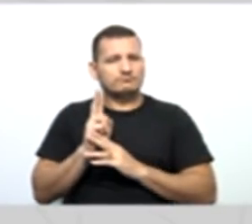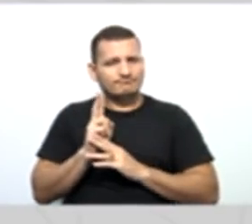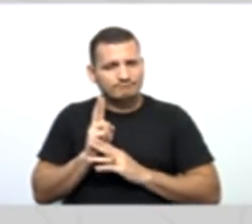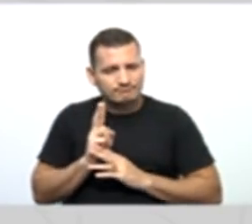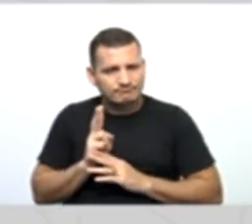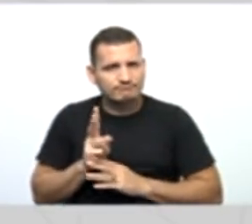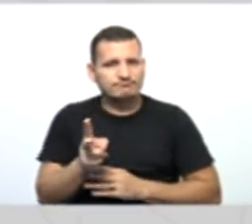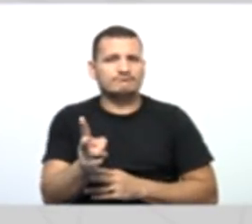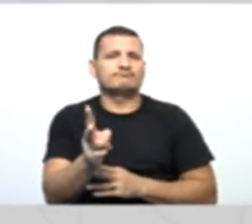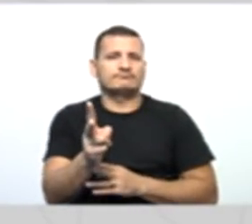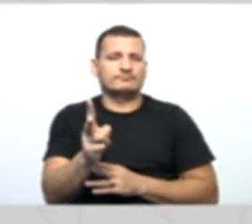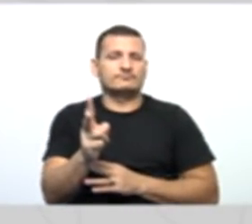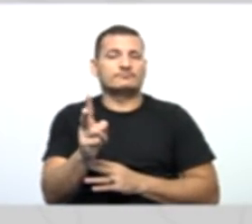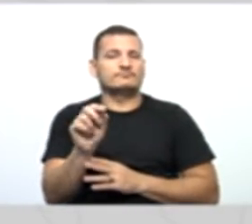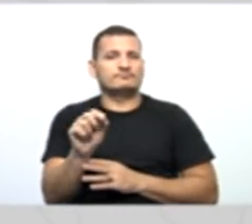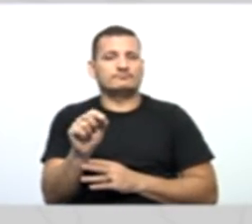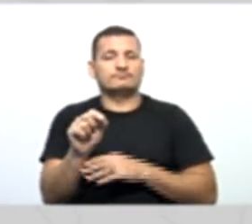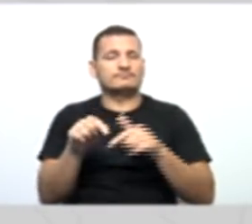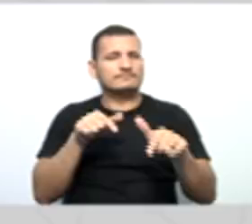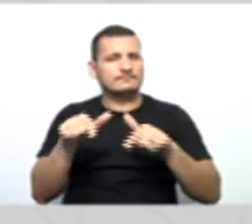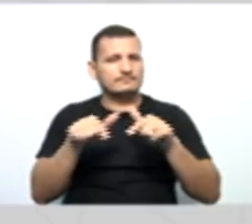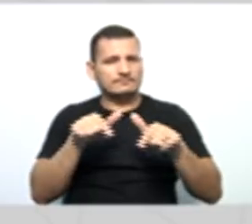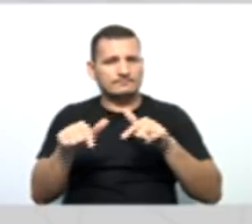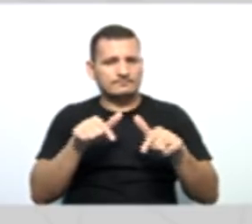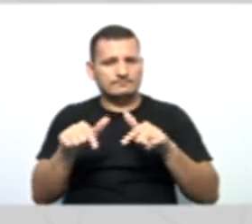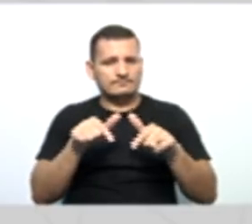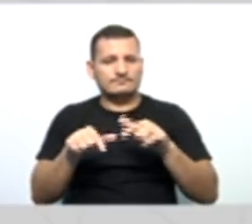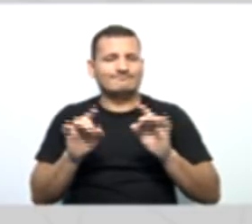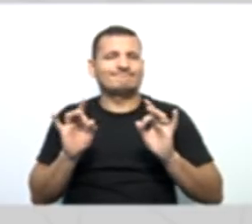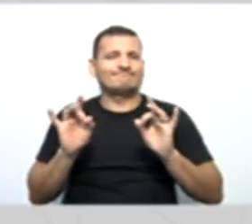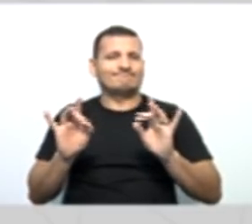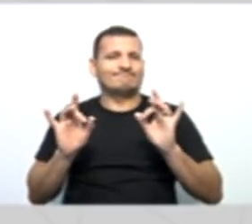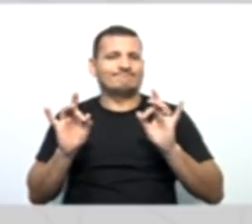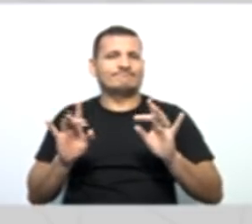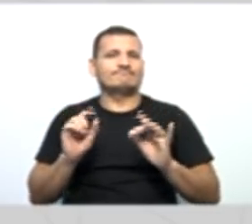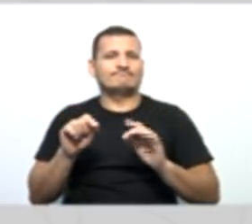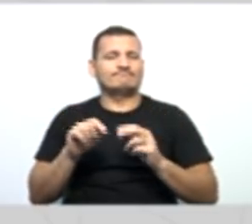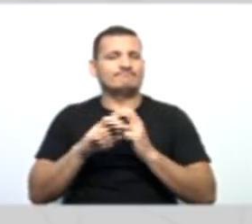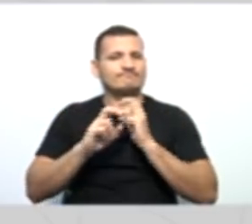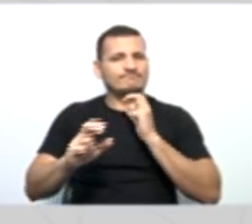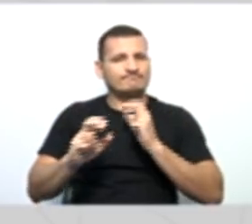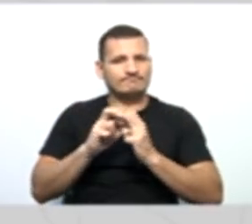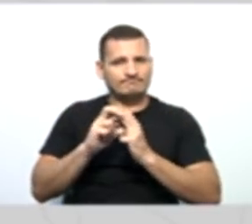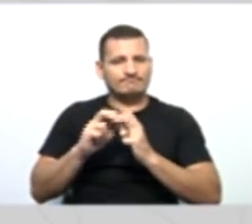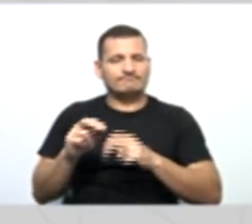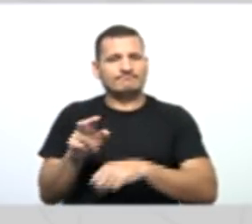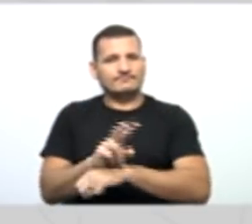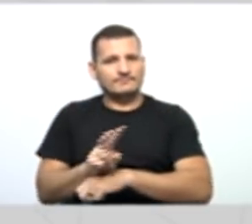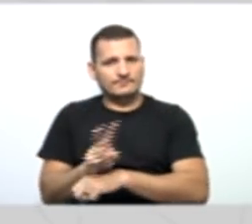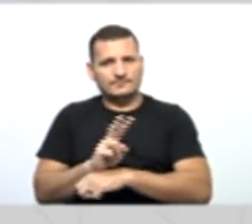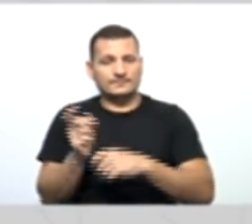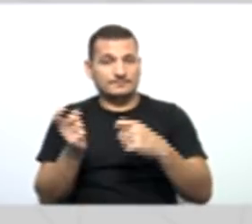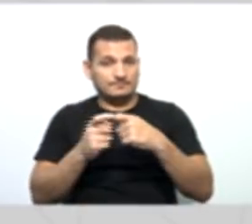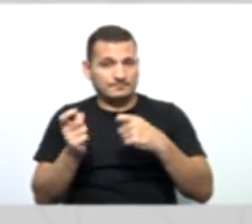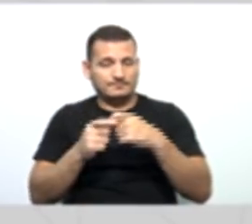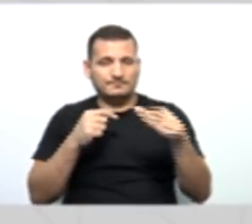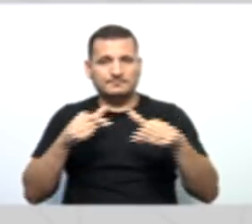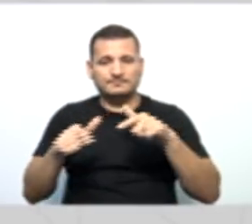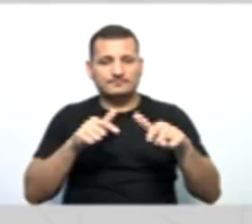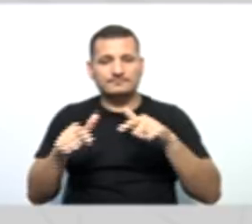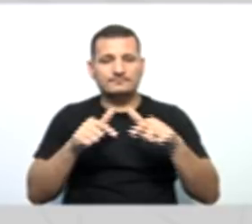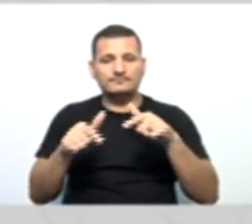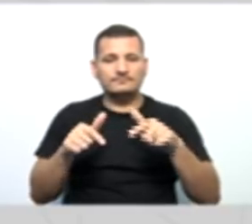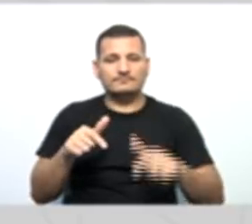que manter o serviço especializado em engenharia de segurança e medicina no trabalho, o